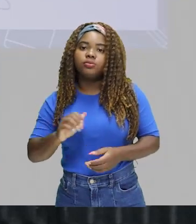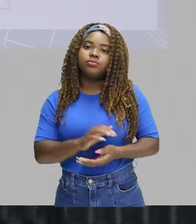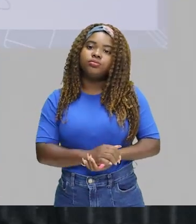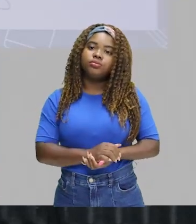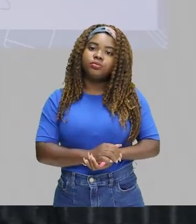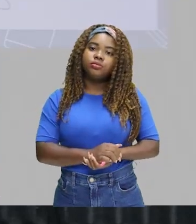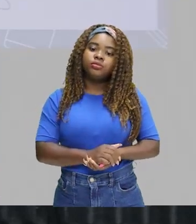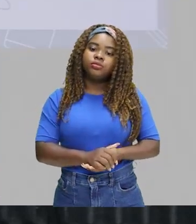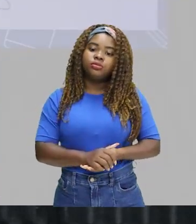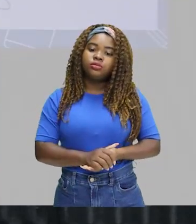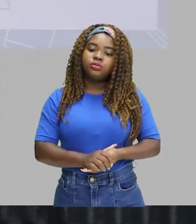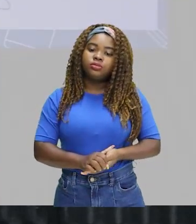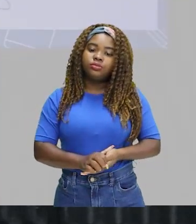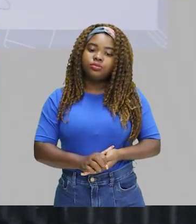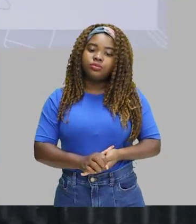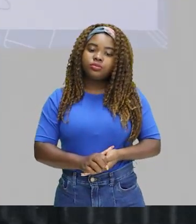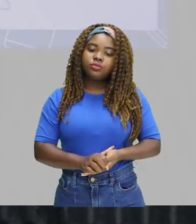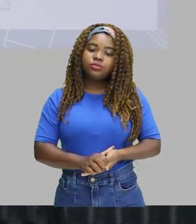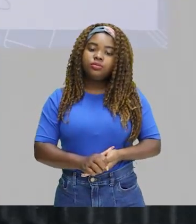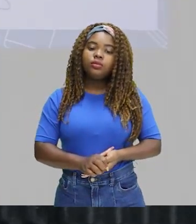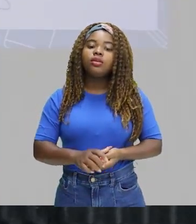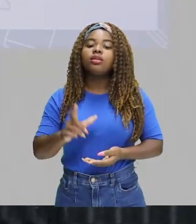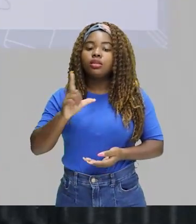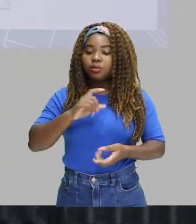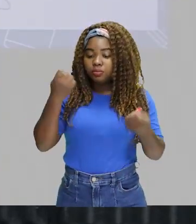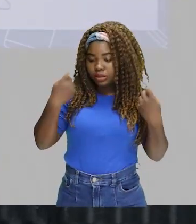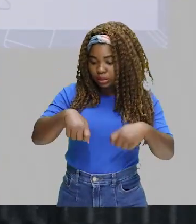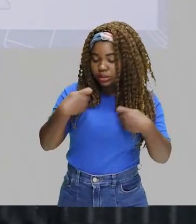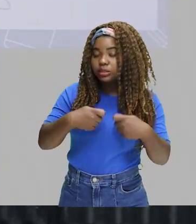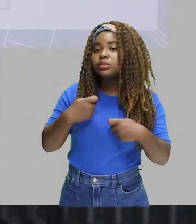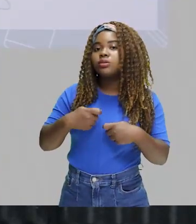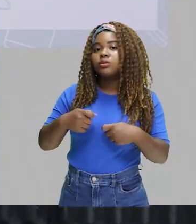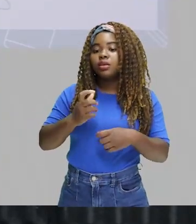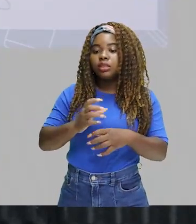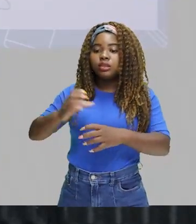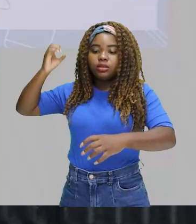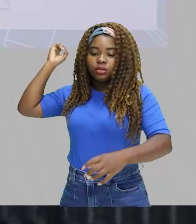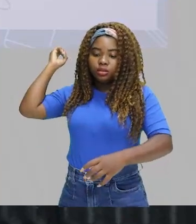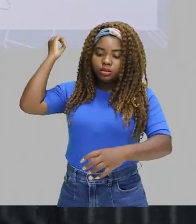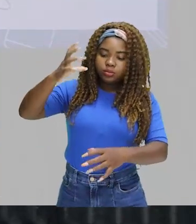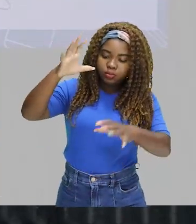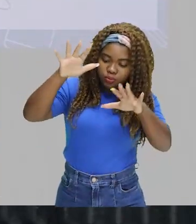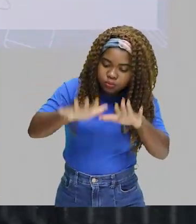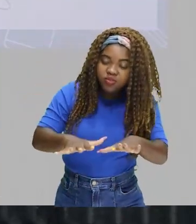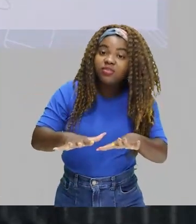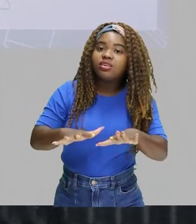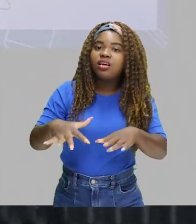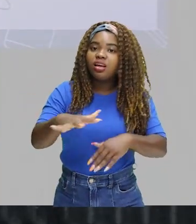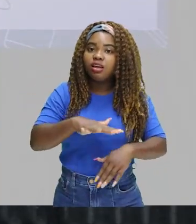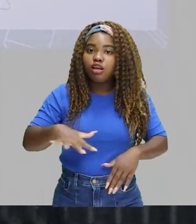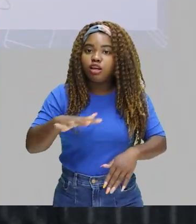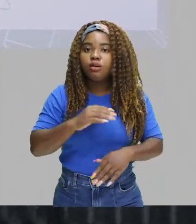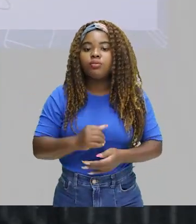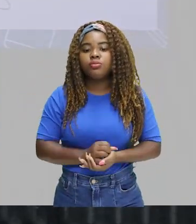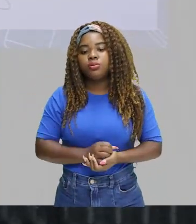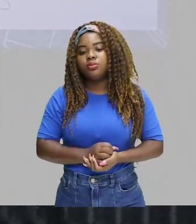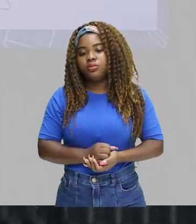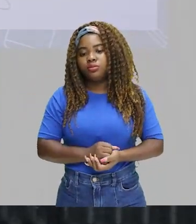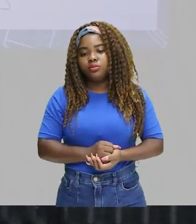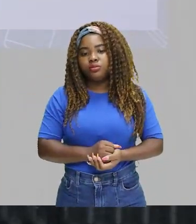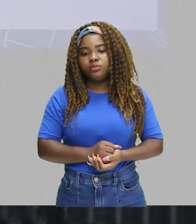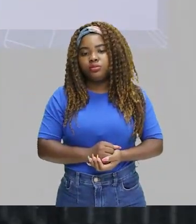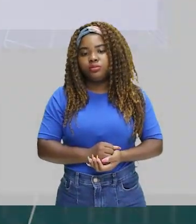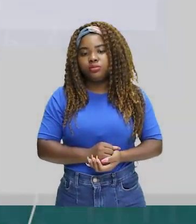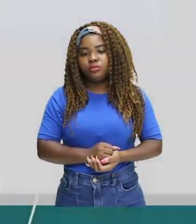é grama. Então, esse instrumento aqui ele tem que ficar fincado no solo. Essas são as partes do